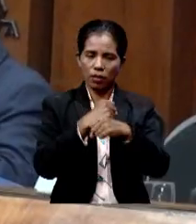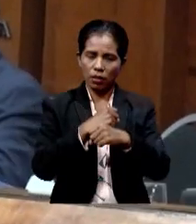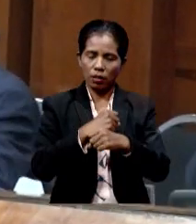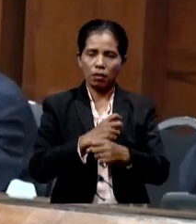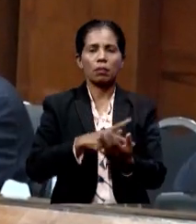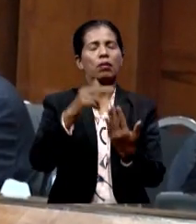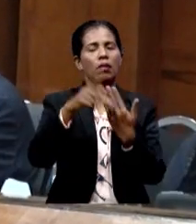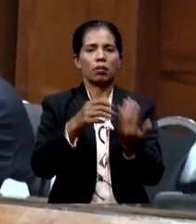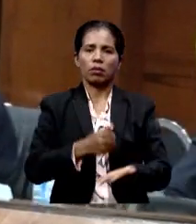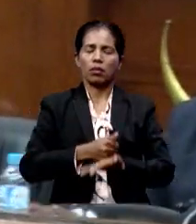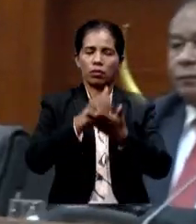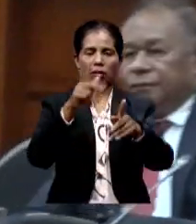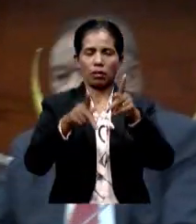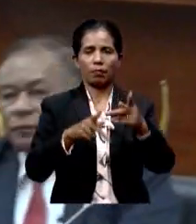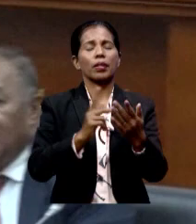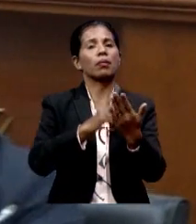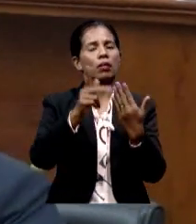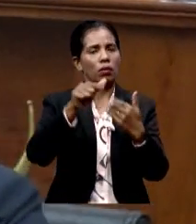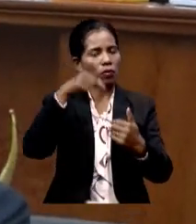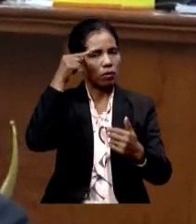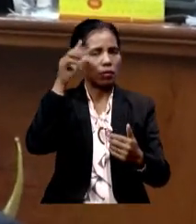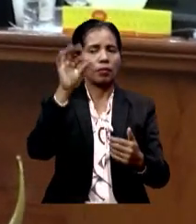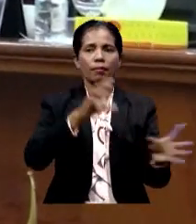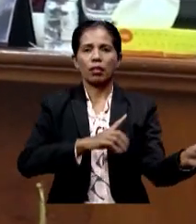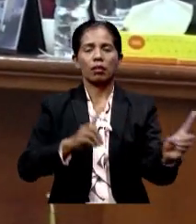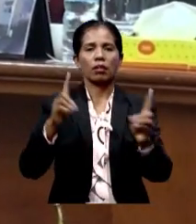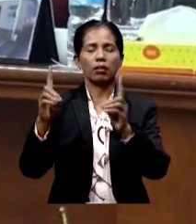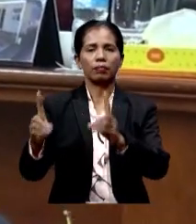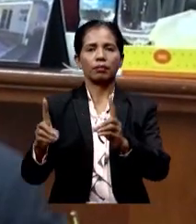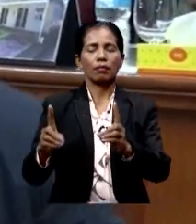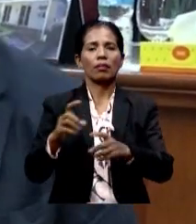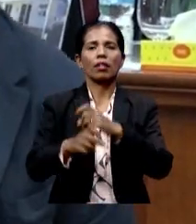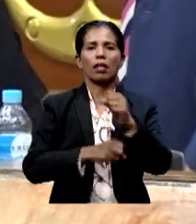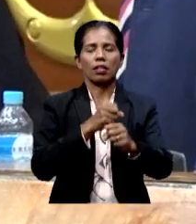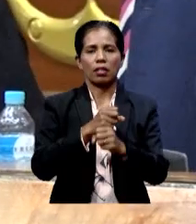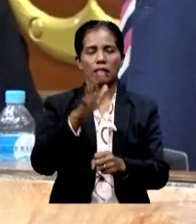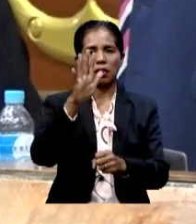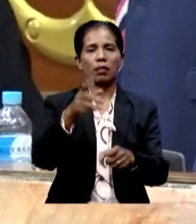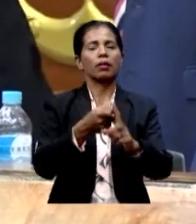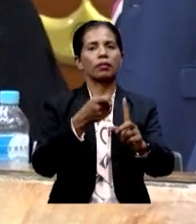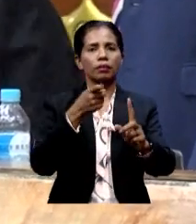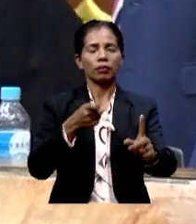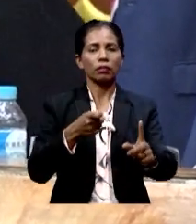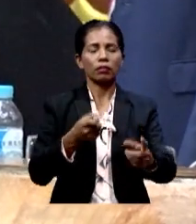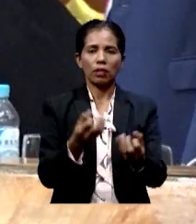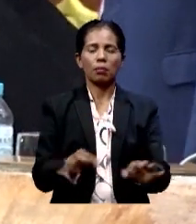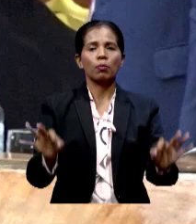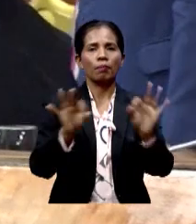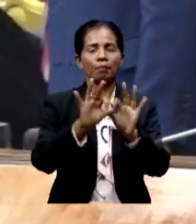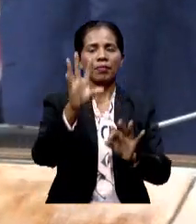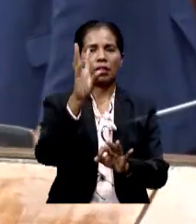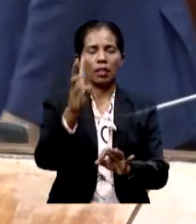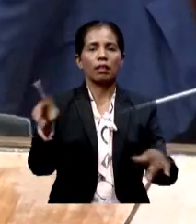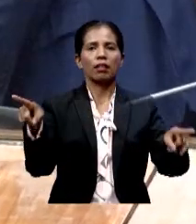povo. Programa governo da CNN é beato implementa durante mandato Tinan Lima, composto por área importante nem